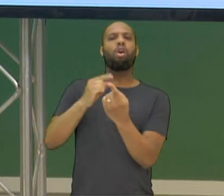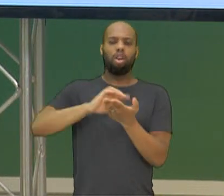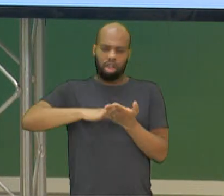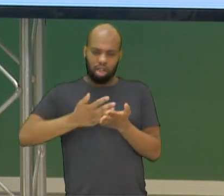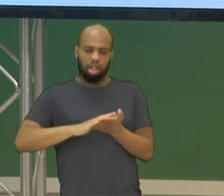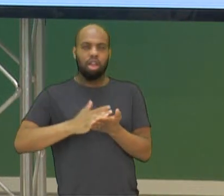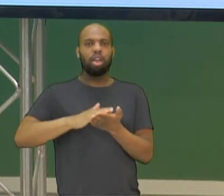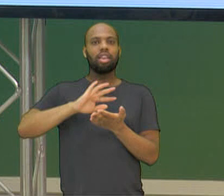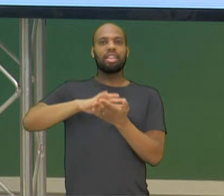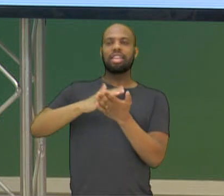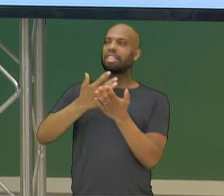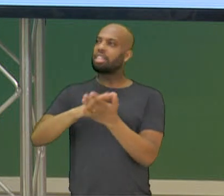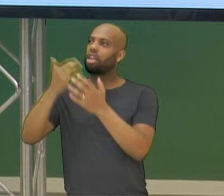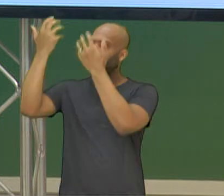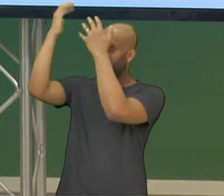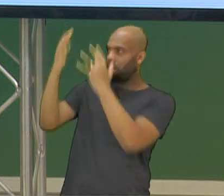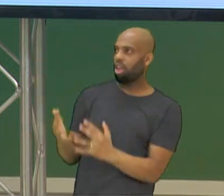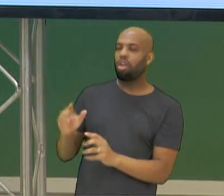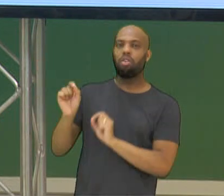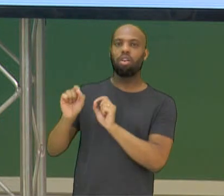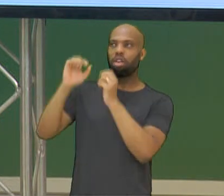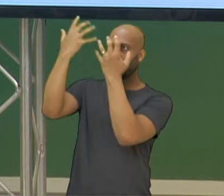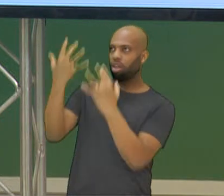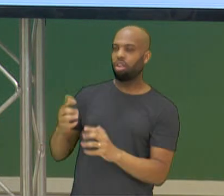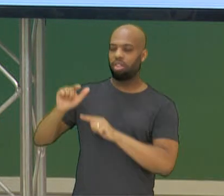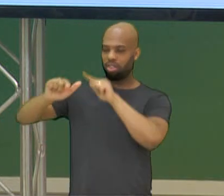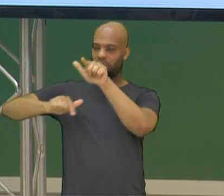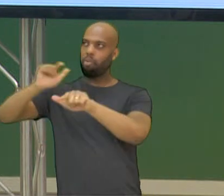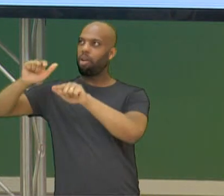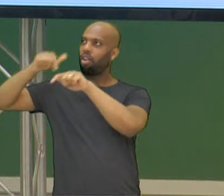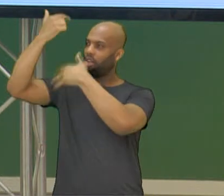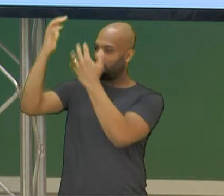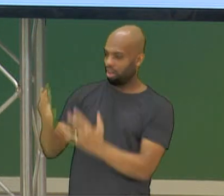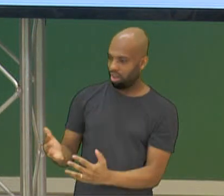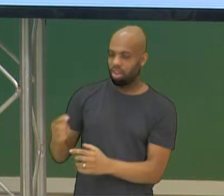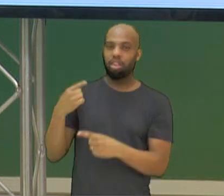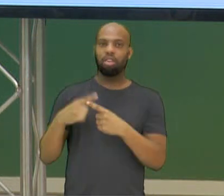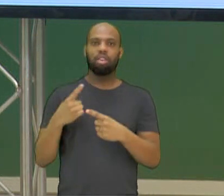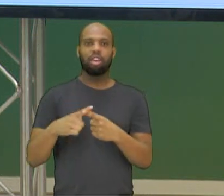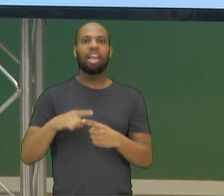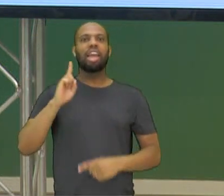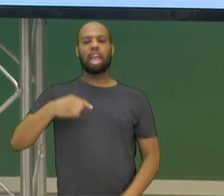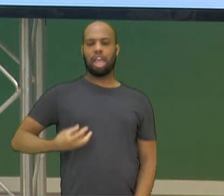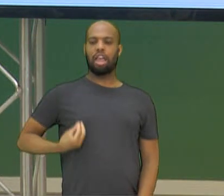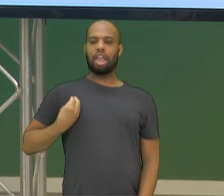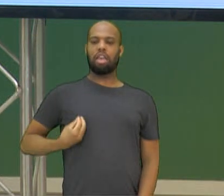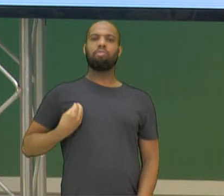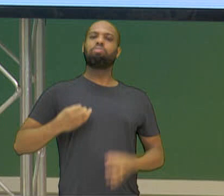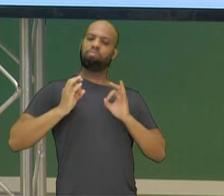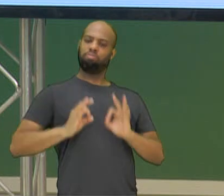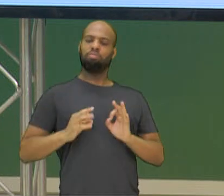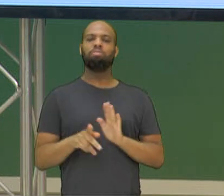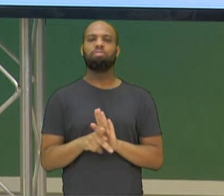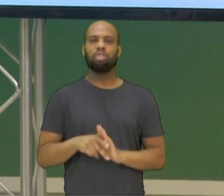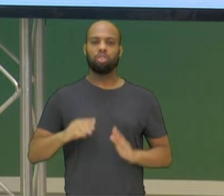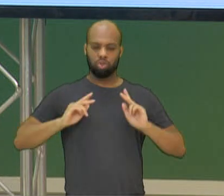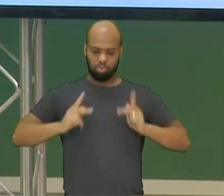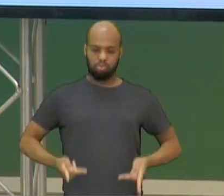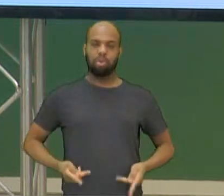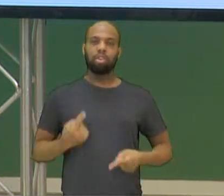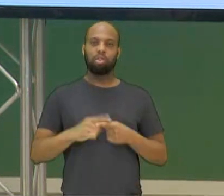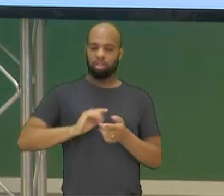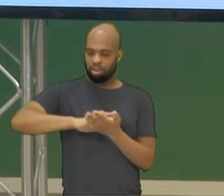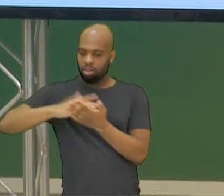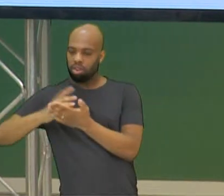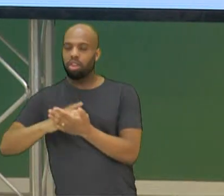samba exaltação. Exaltação do quê? Do trabalho. Né? Para dignificar o homem. Então, toda a produção de samba